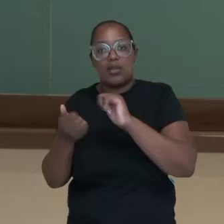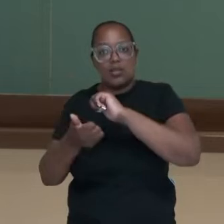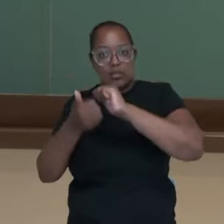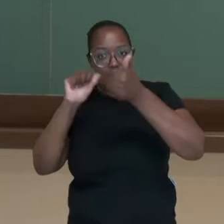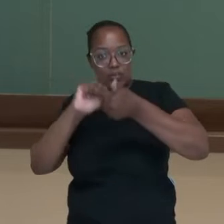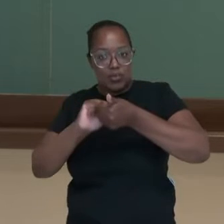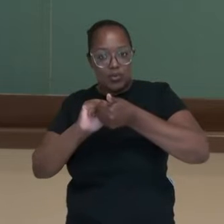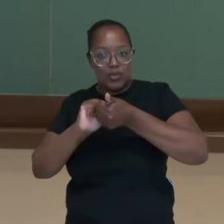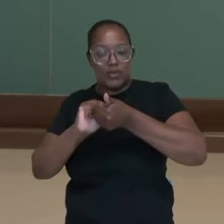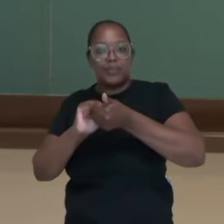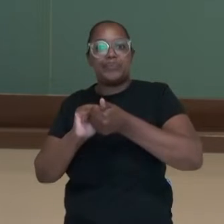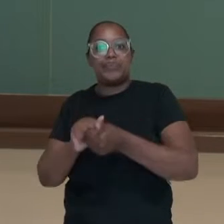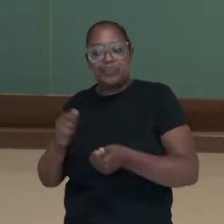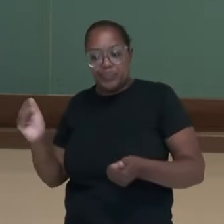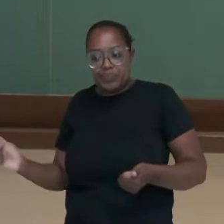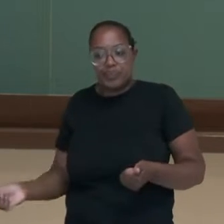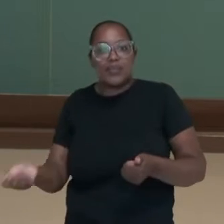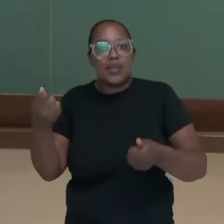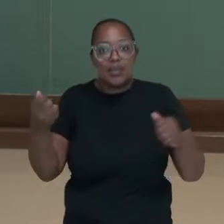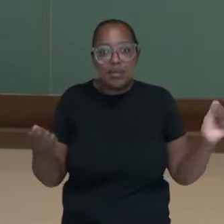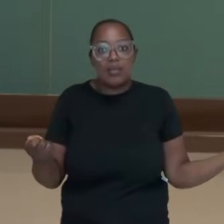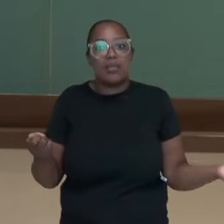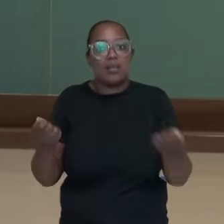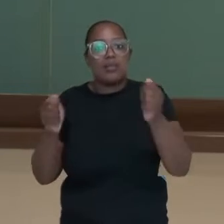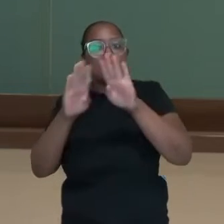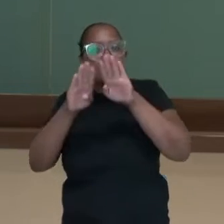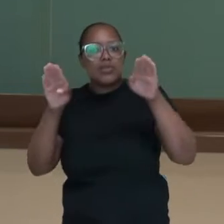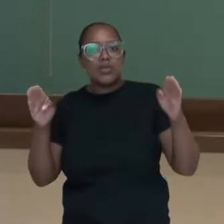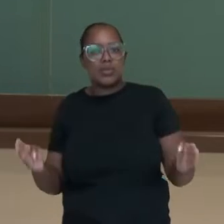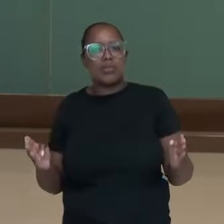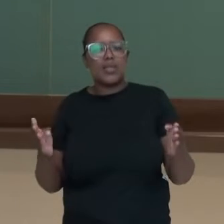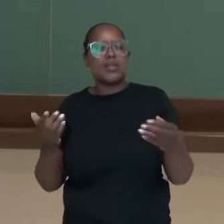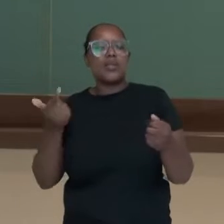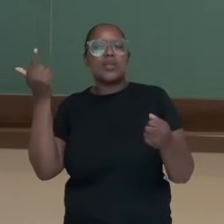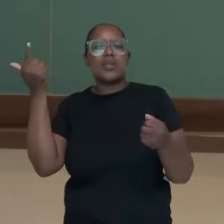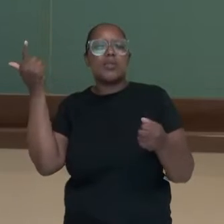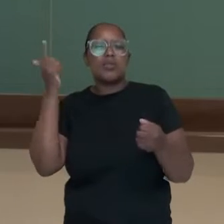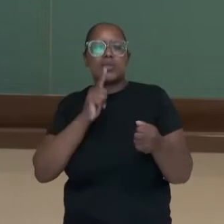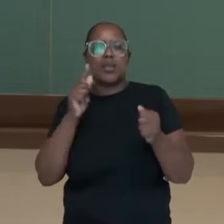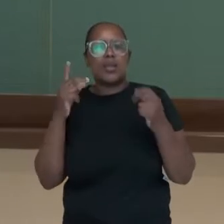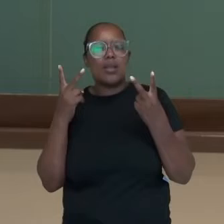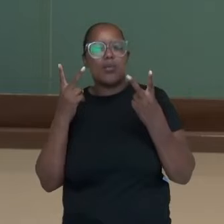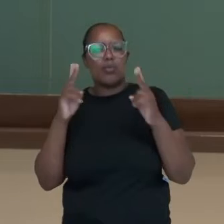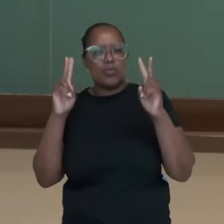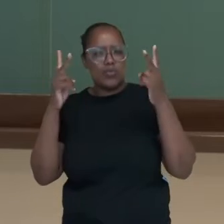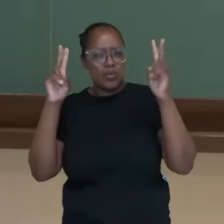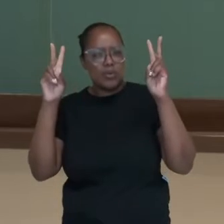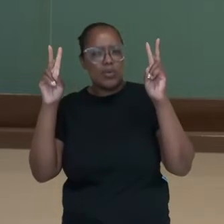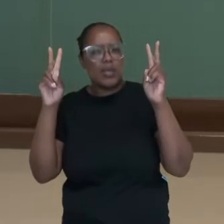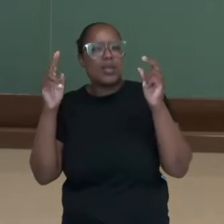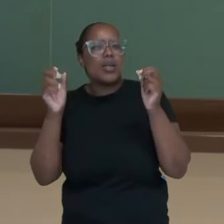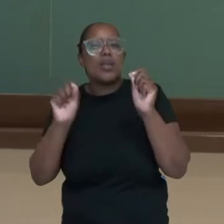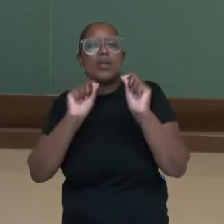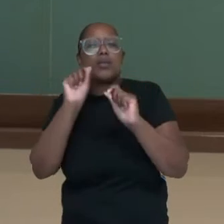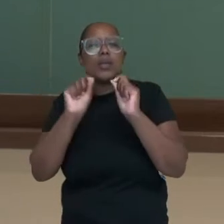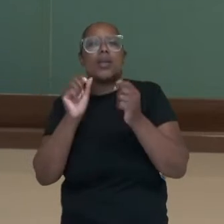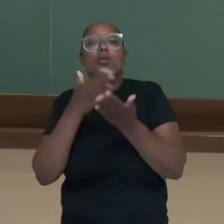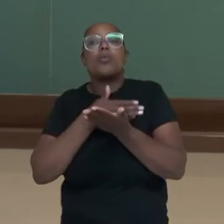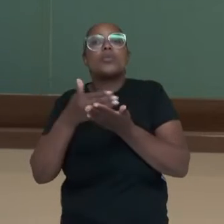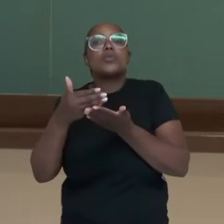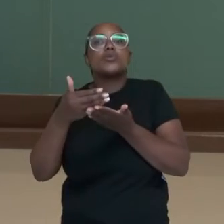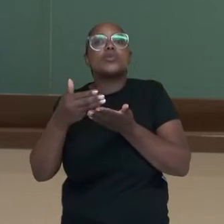nível diferente no que diz respeito à prática e às conquistas no esporte, o seu surgimento